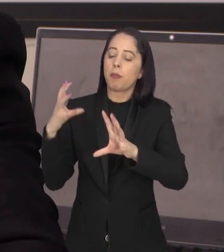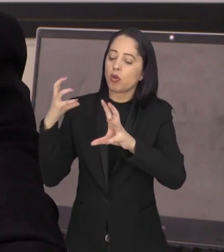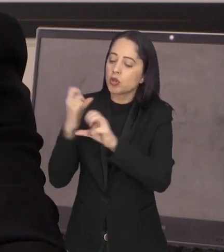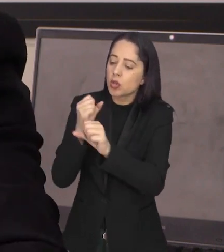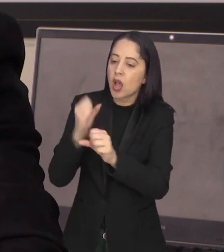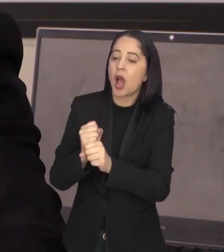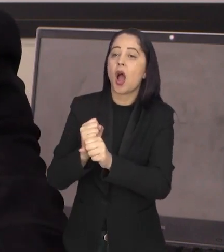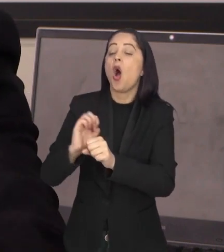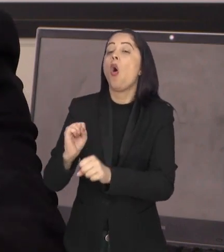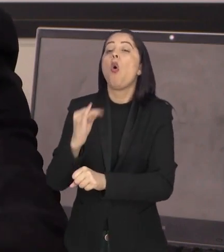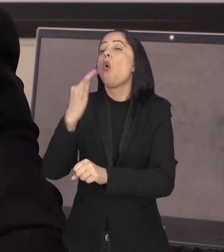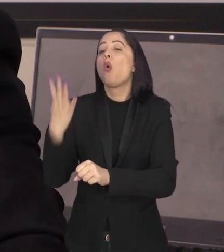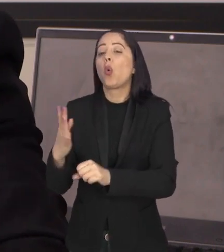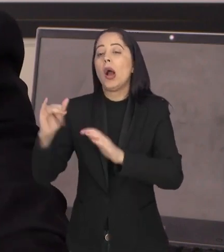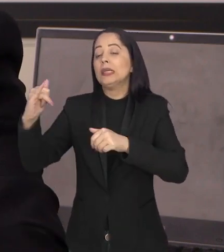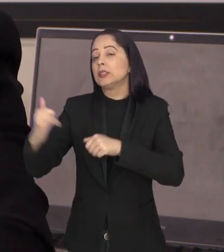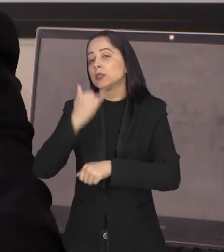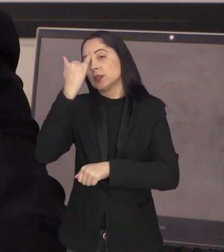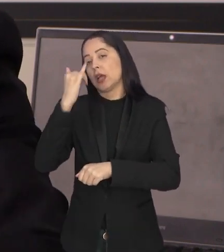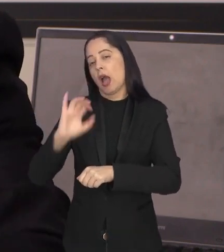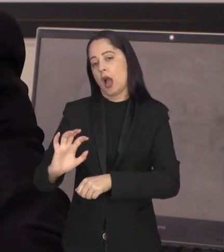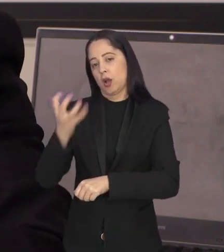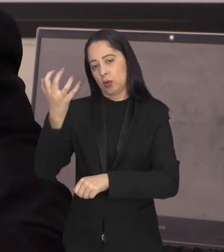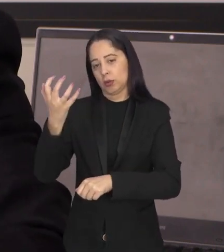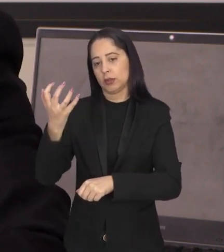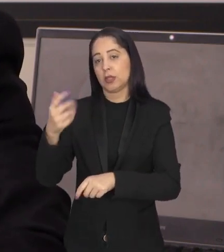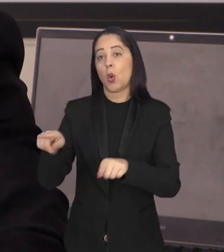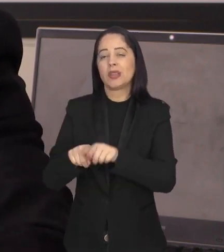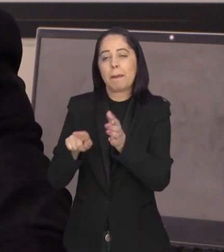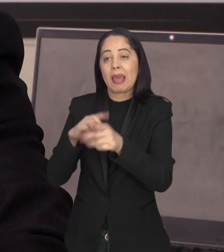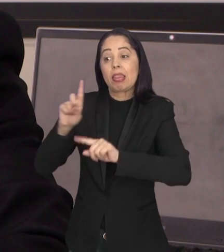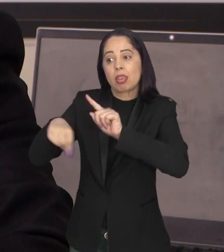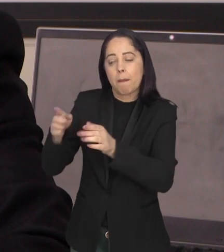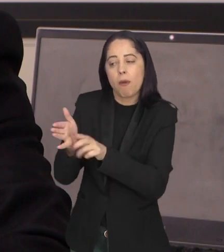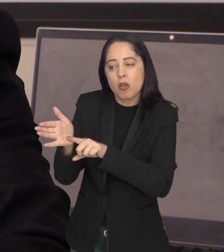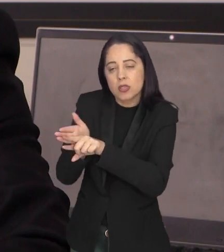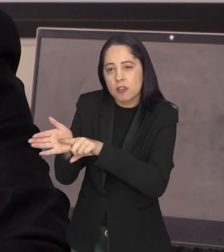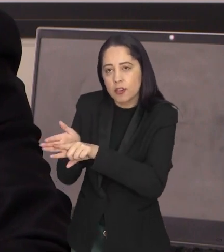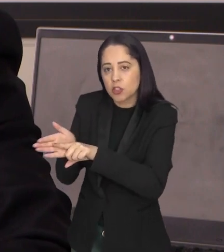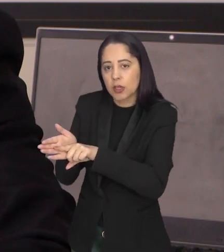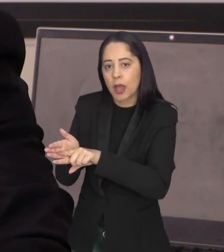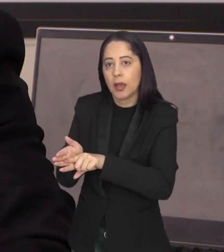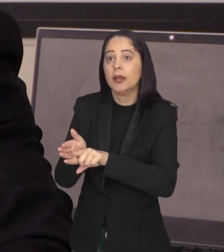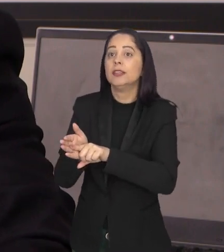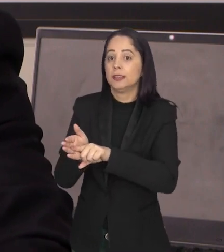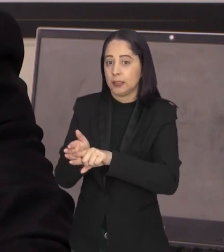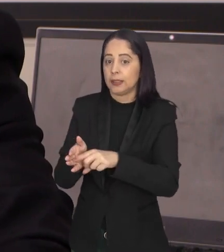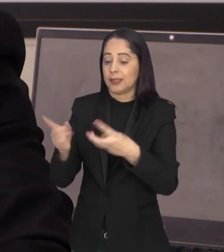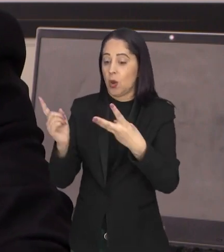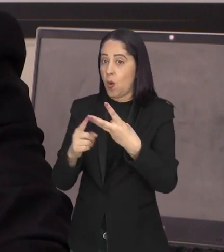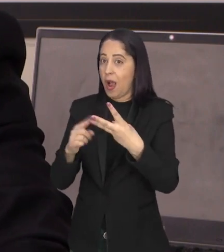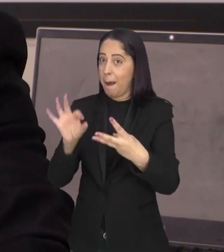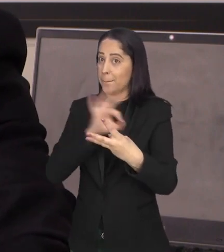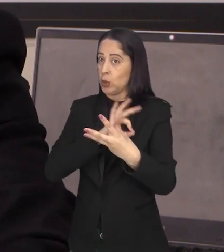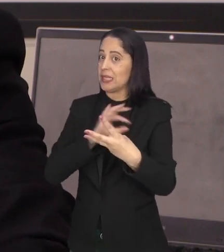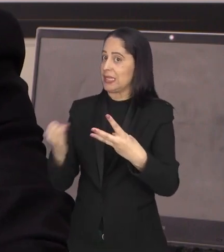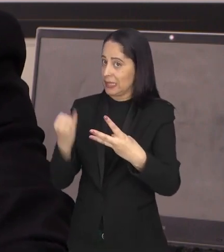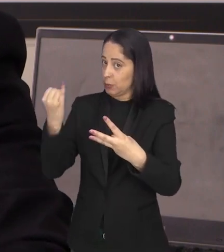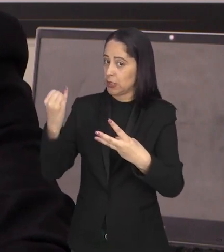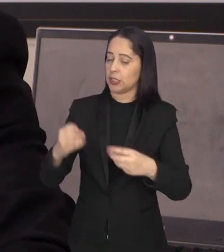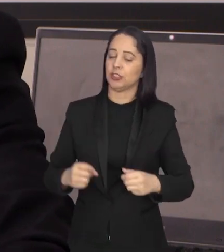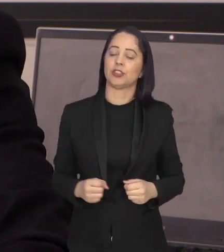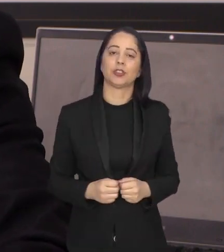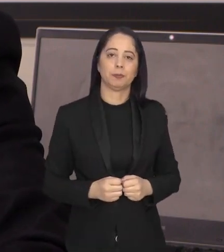que as autoridades possam investigar. Muitas vezes são quadrilhas especializadas, né? Então, fazer o boletim de ocorrência é